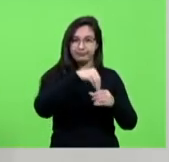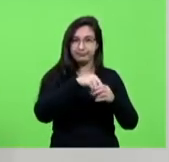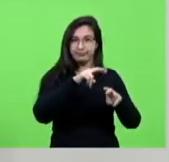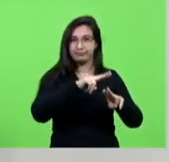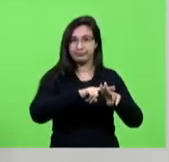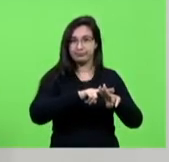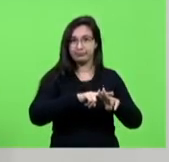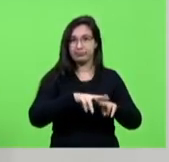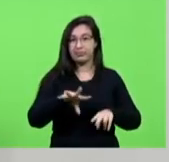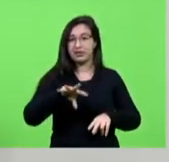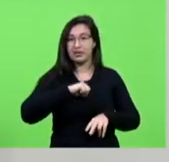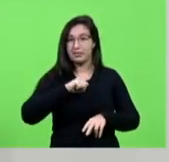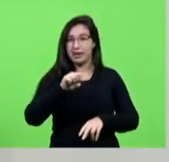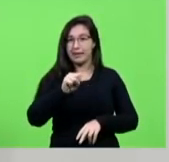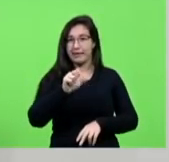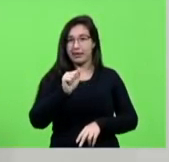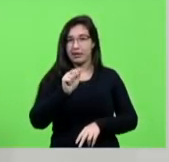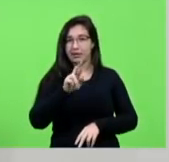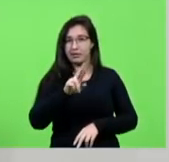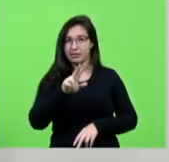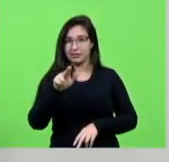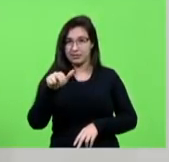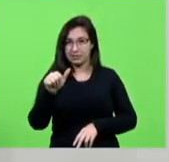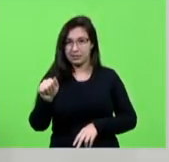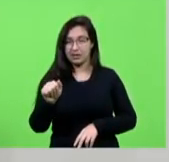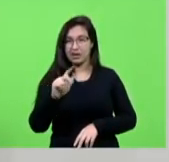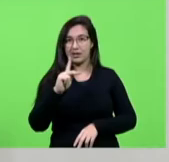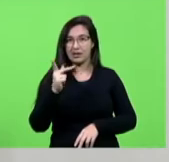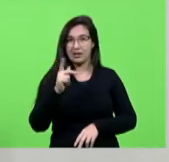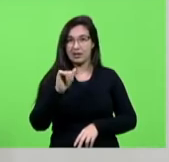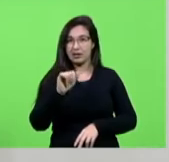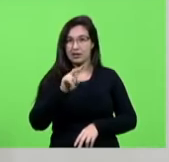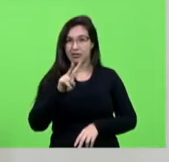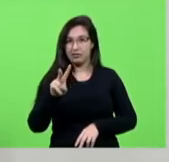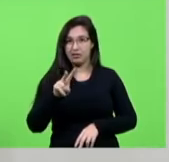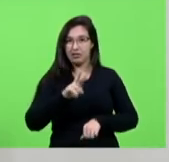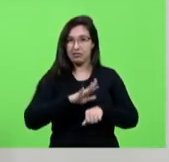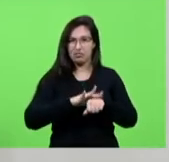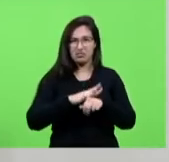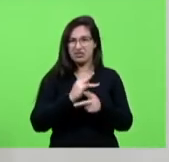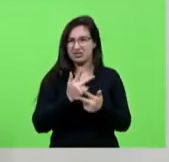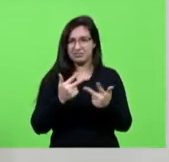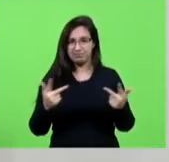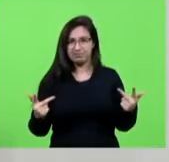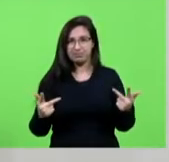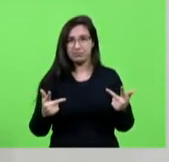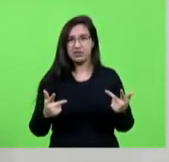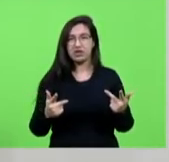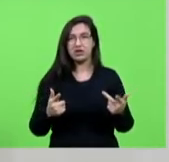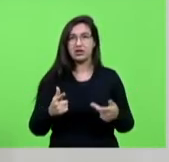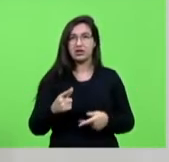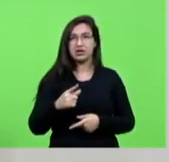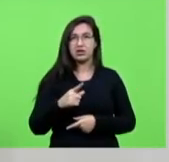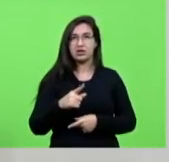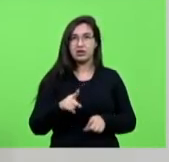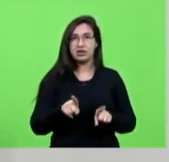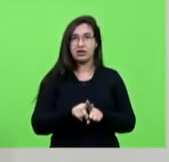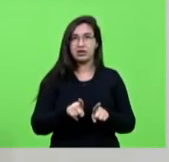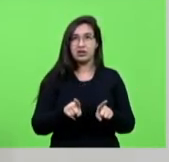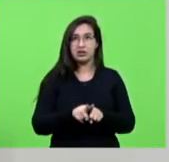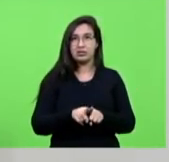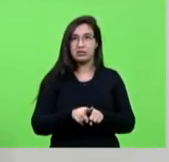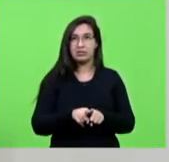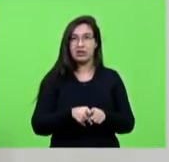Pegar uma boa sarna, uma boa tuberculose lá dentro, um HIV, né? Quando estavam rebelião, se acertavam lá